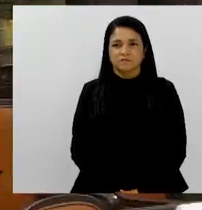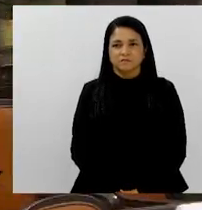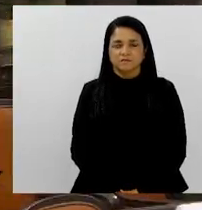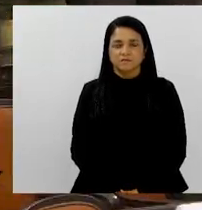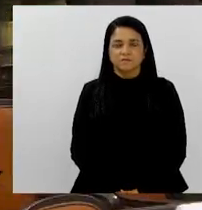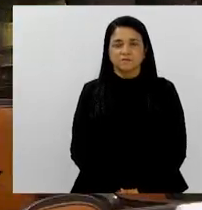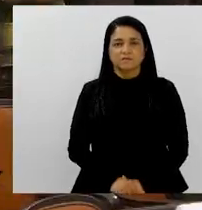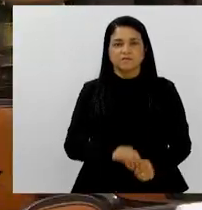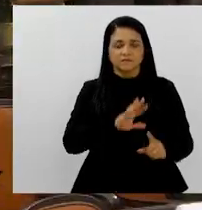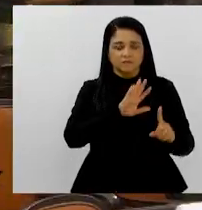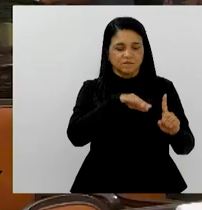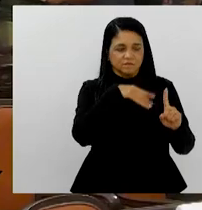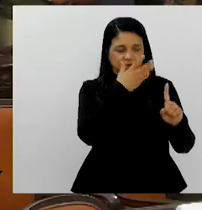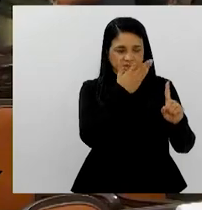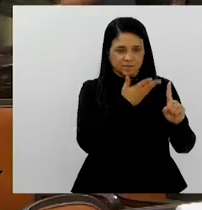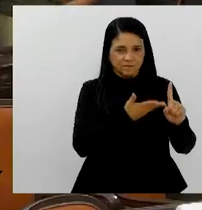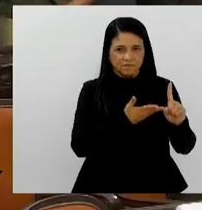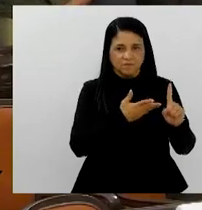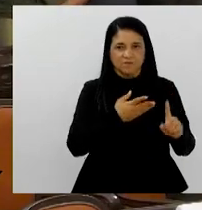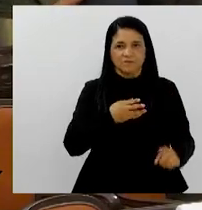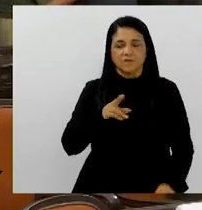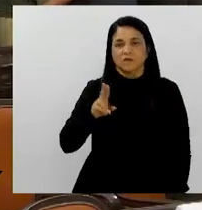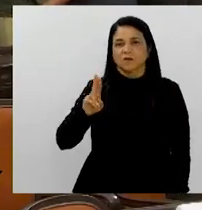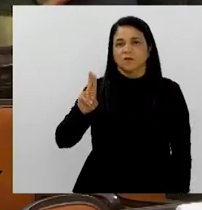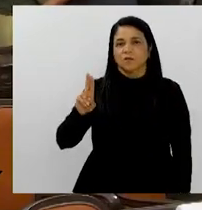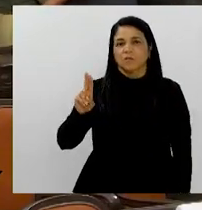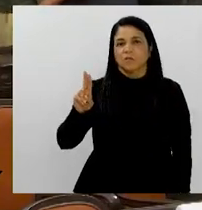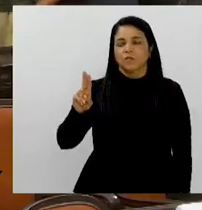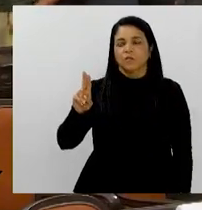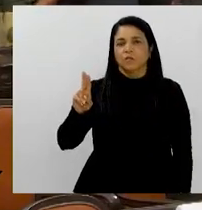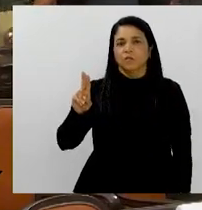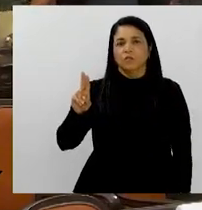Próximo agraciado, Onge Akan.